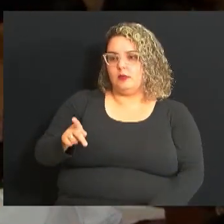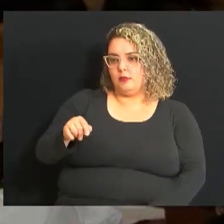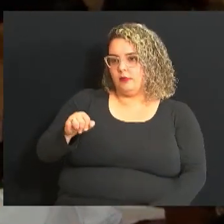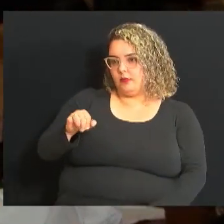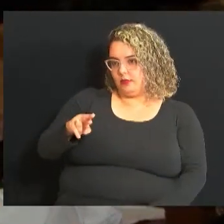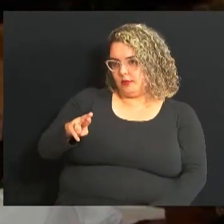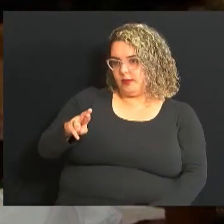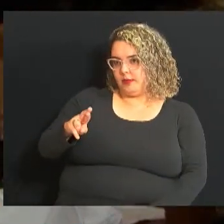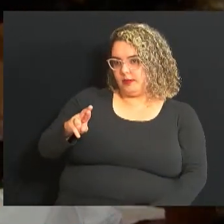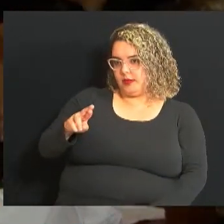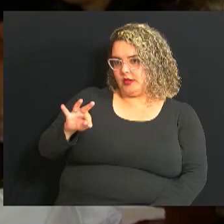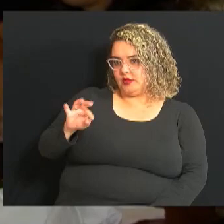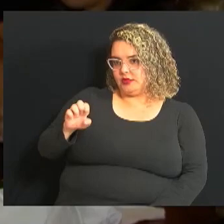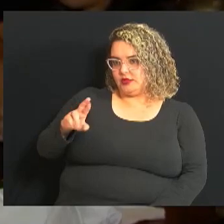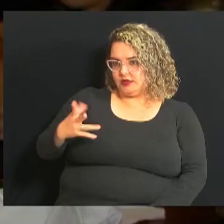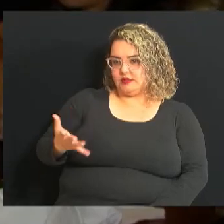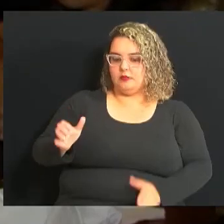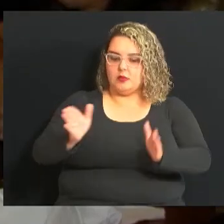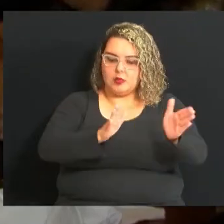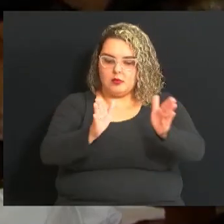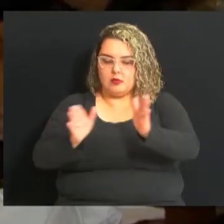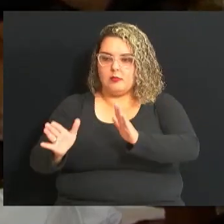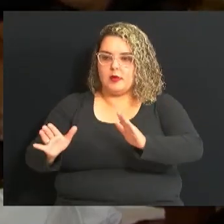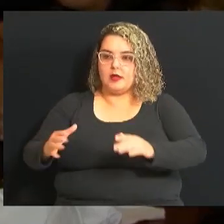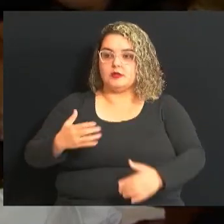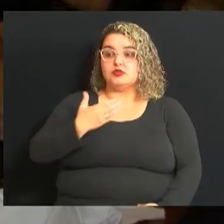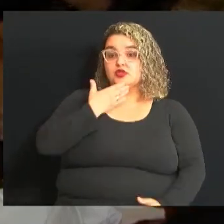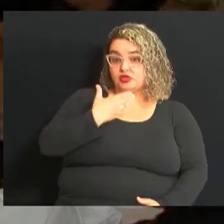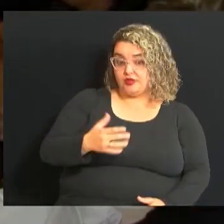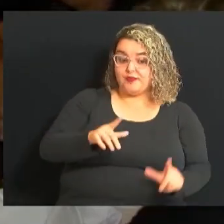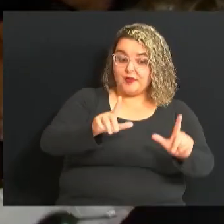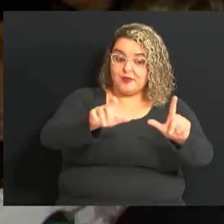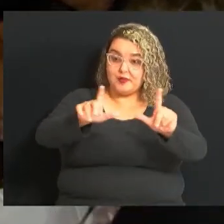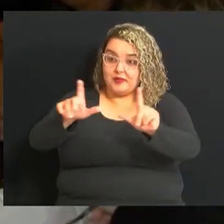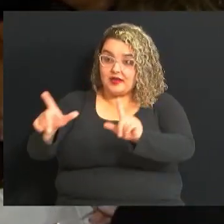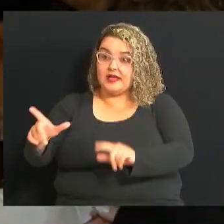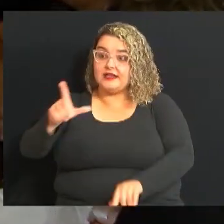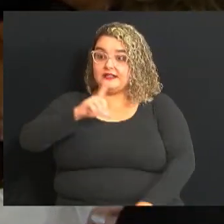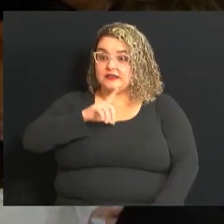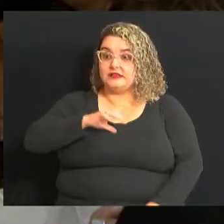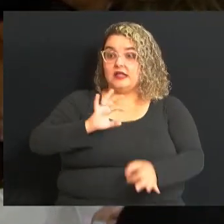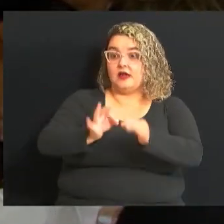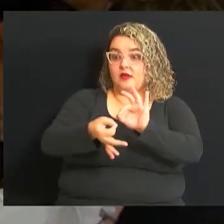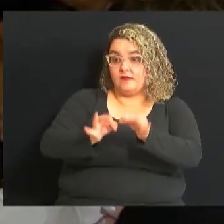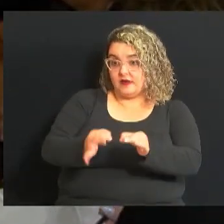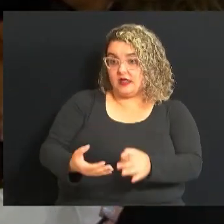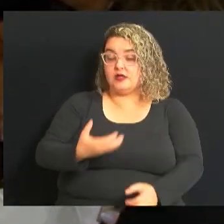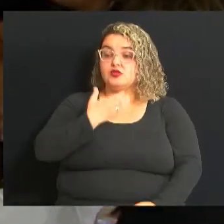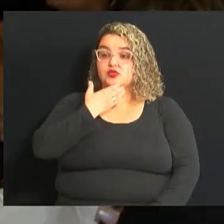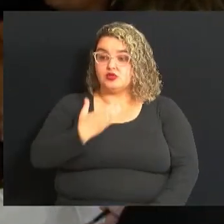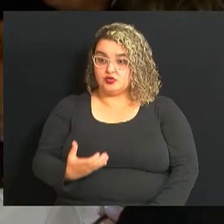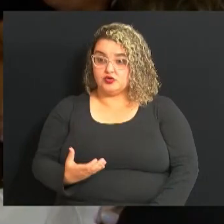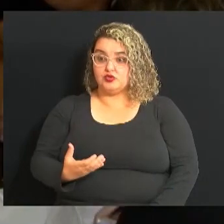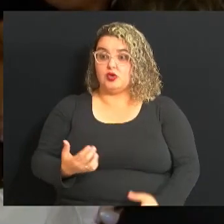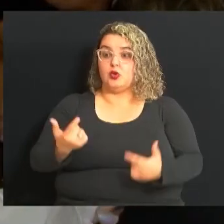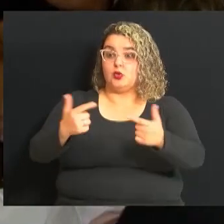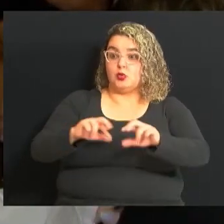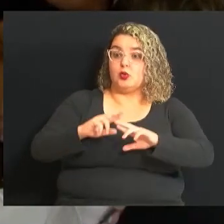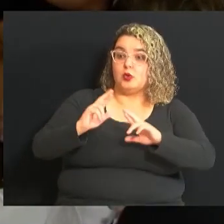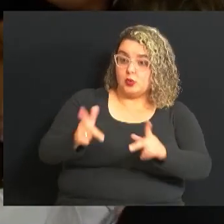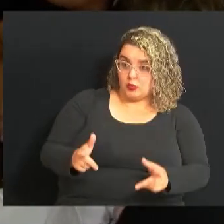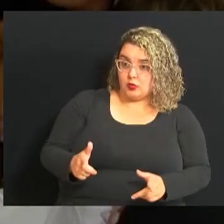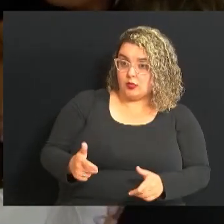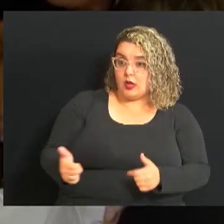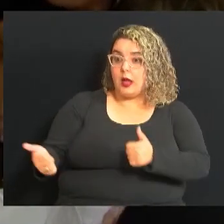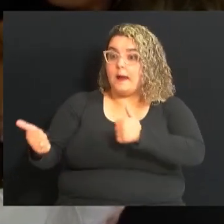são aquelas cenas de Natal que as pessoas vão poder fotografar. A gente tem as nossas oficinas de Natal, esse ano elas vão estar num lugar diferente, elas ficam do lado